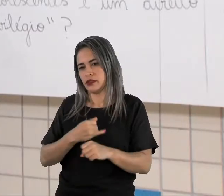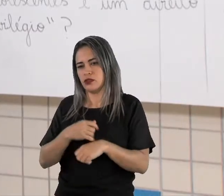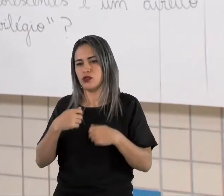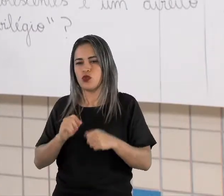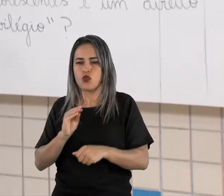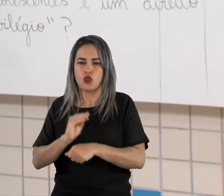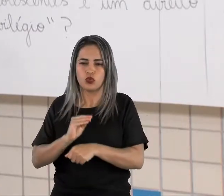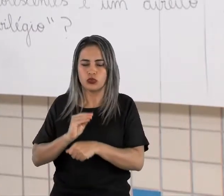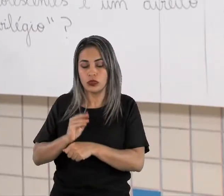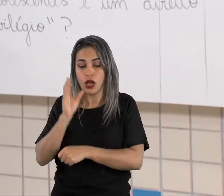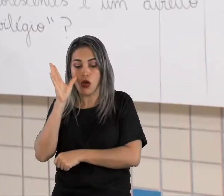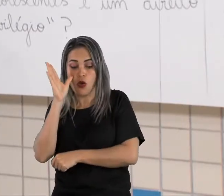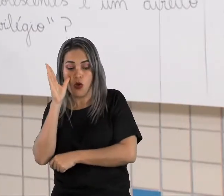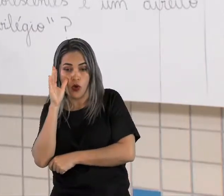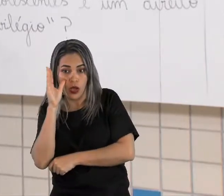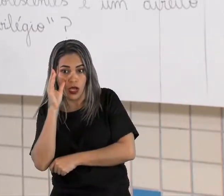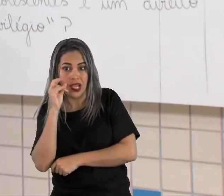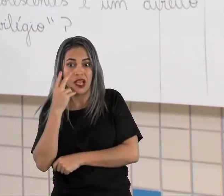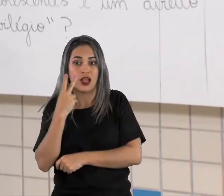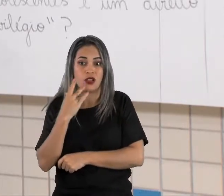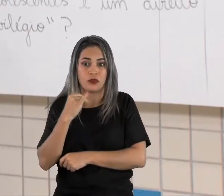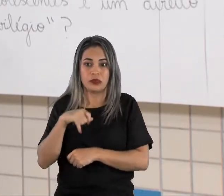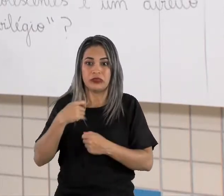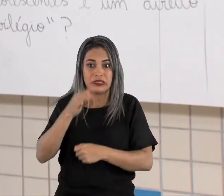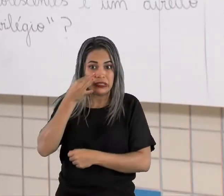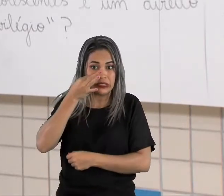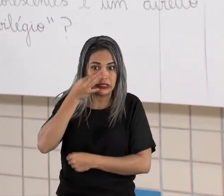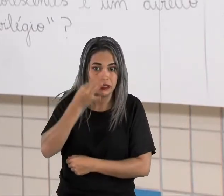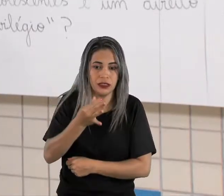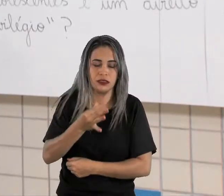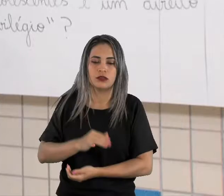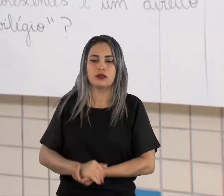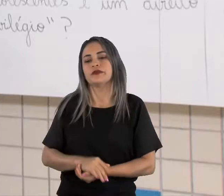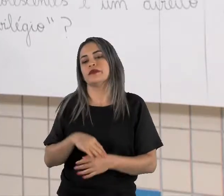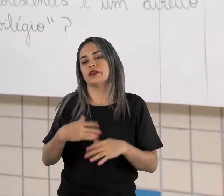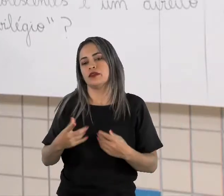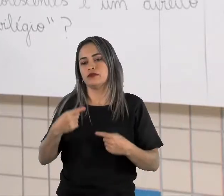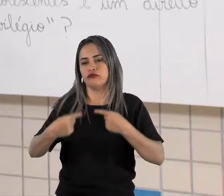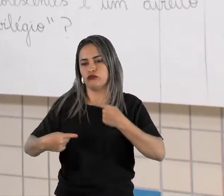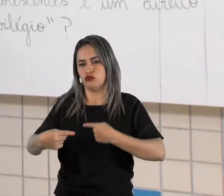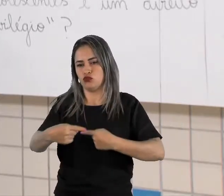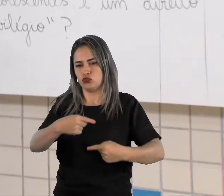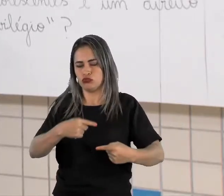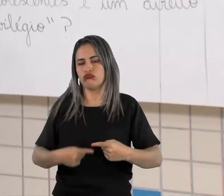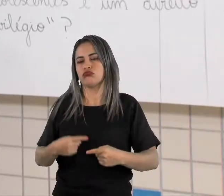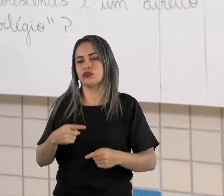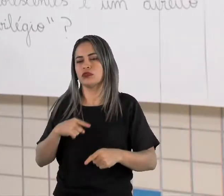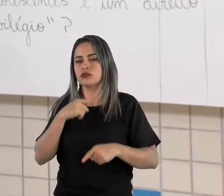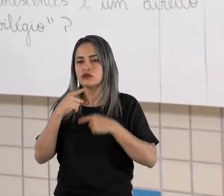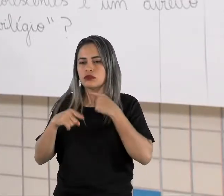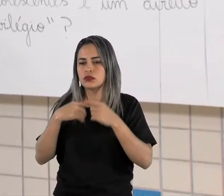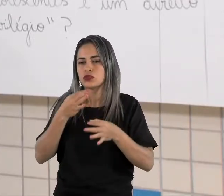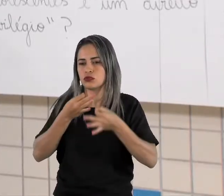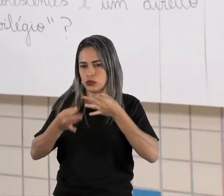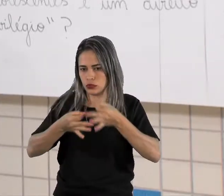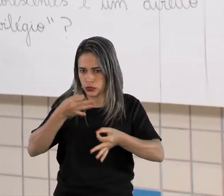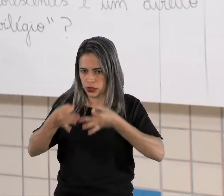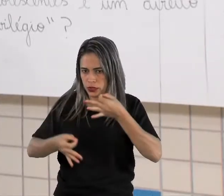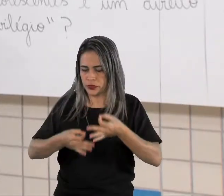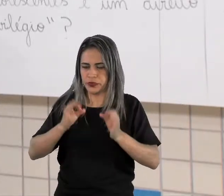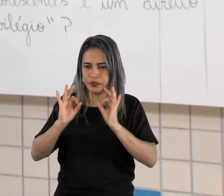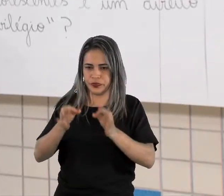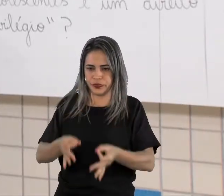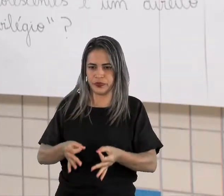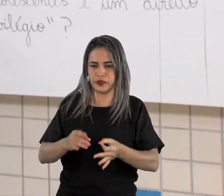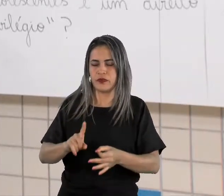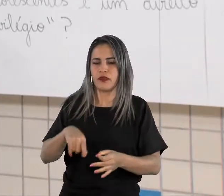o olhar do pai tem que ser mais atento, né? Então, ele vai discutir essas questões a partir dessas argumentações, certo? Lá